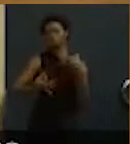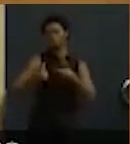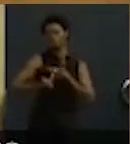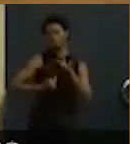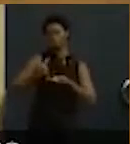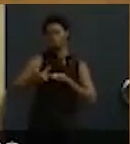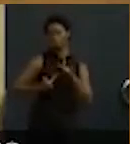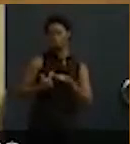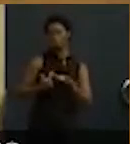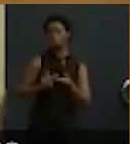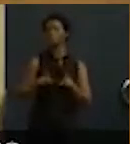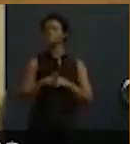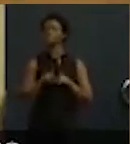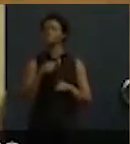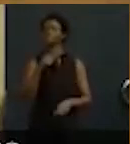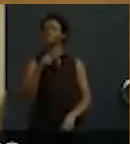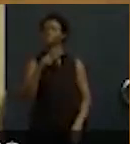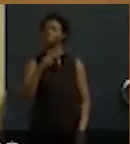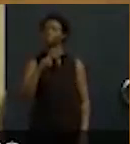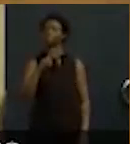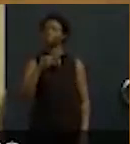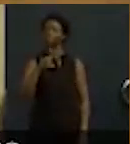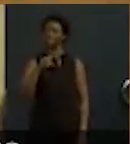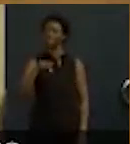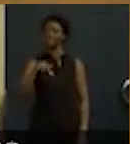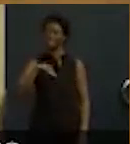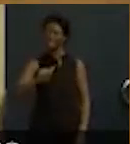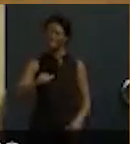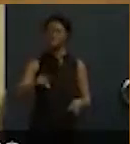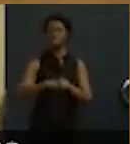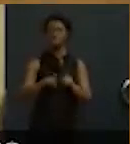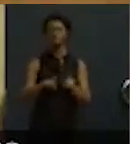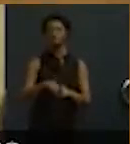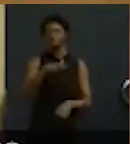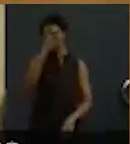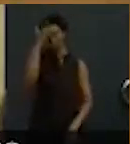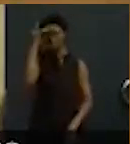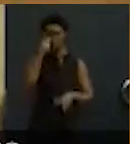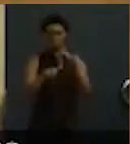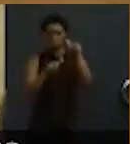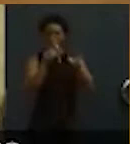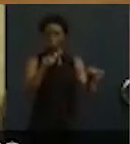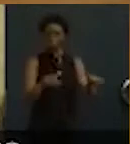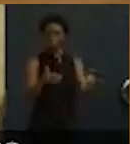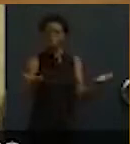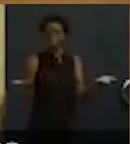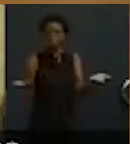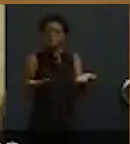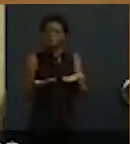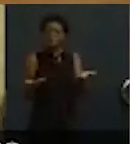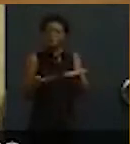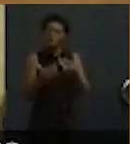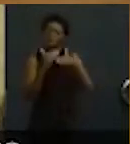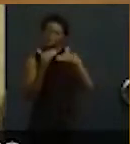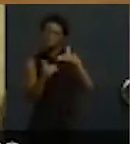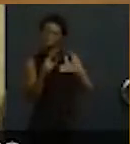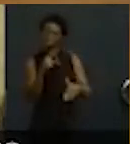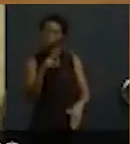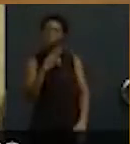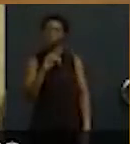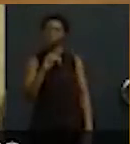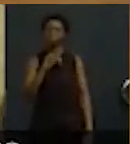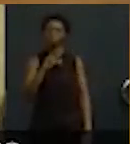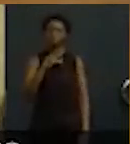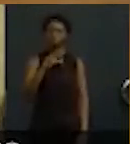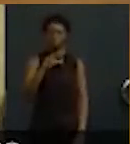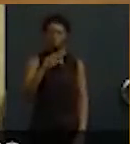Procuradoria Previdenciária e da Procuradoria de Pessoal. Atualmente, é subprocurador-geral do